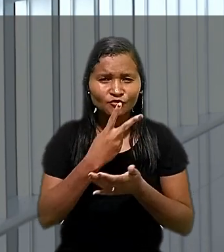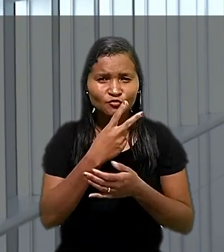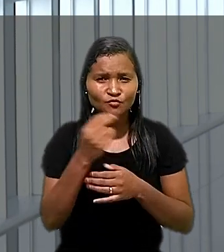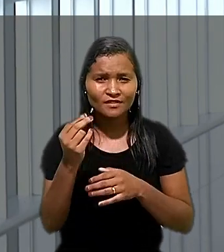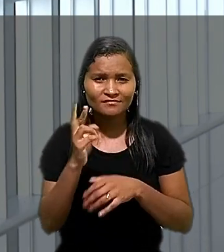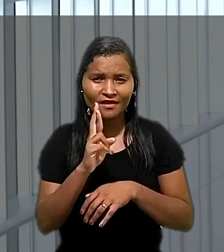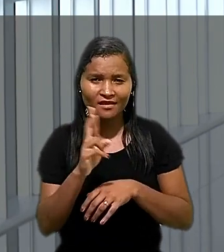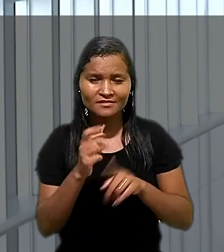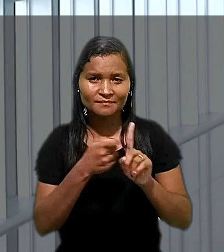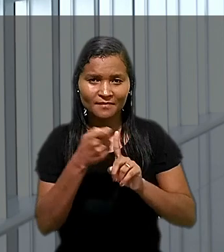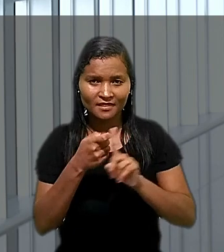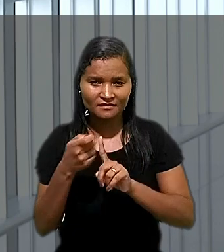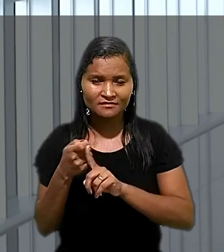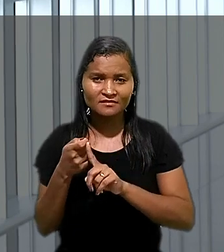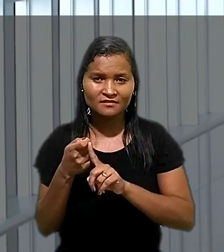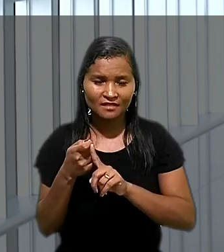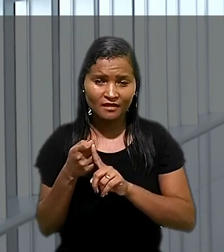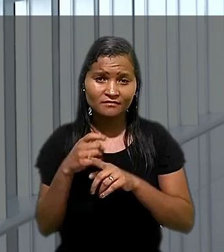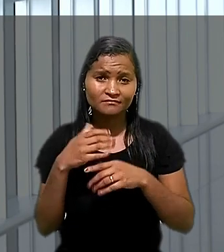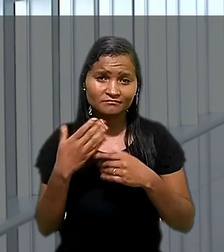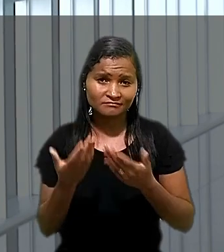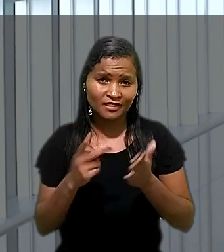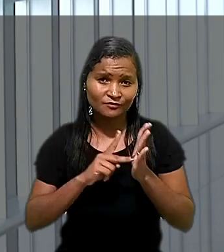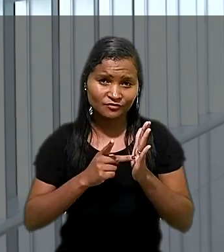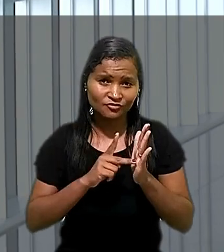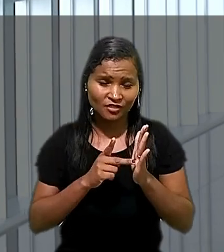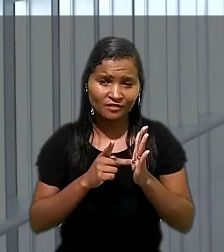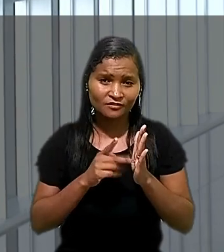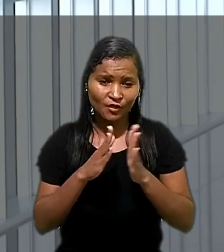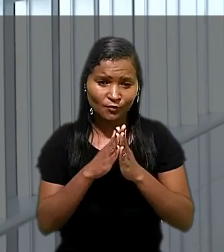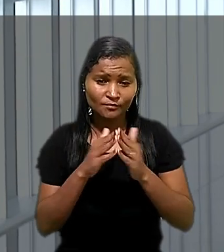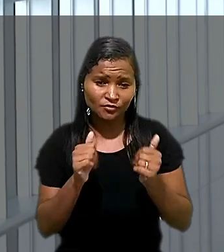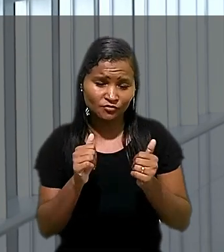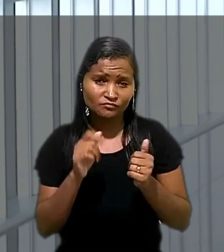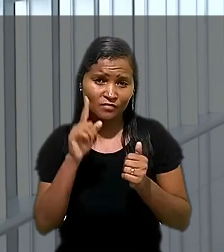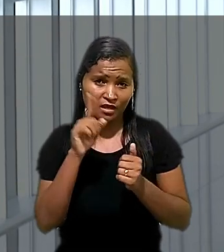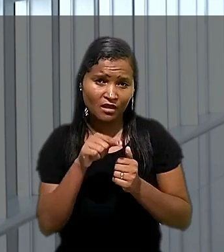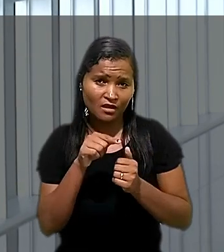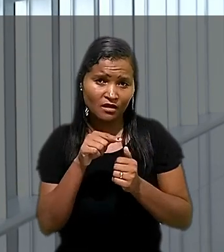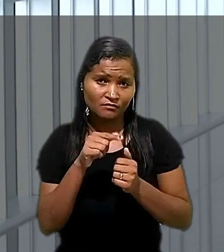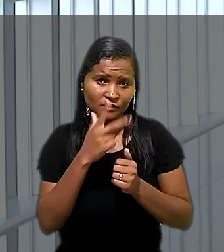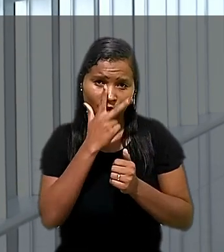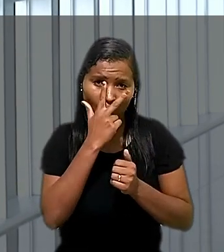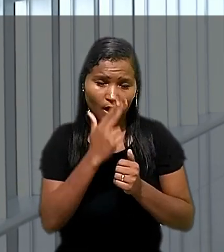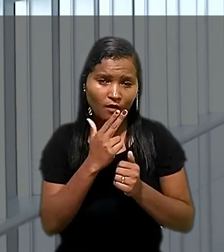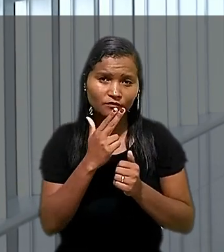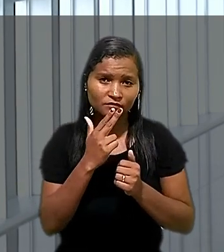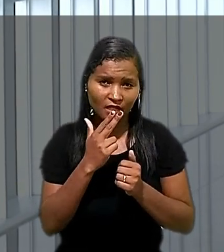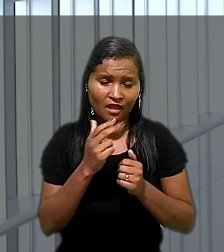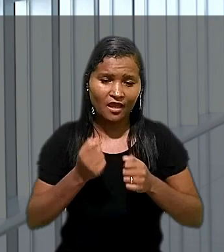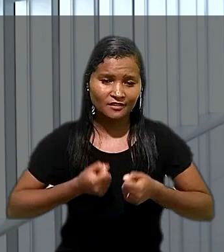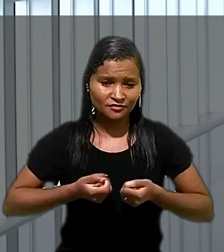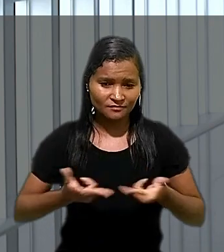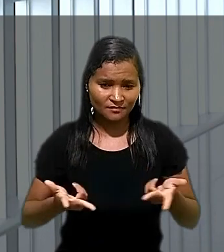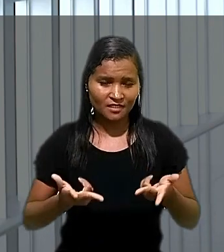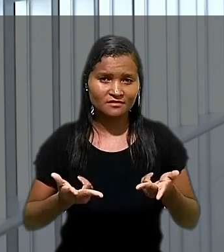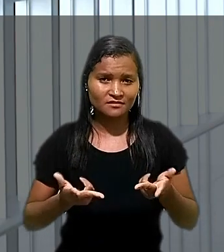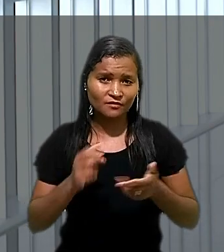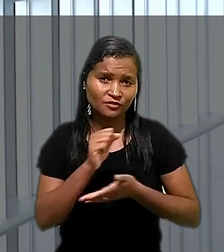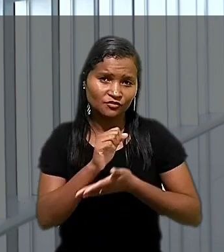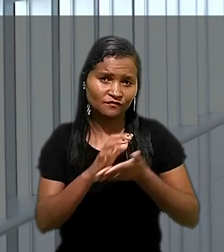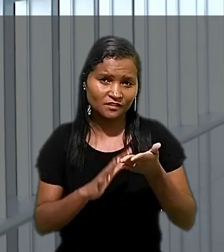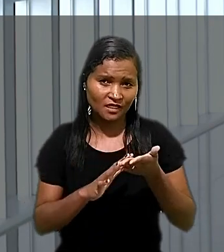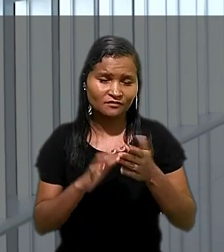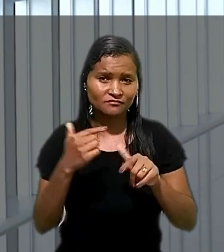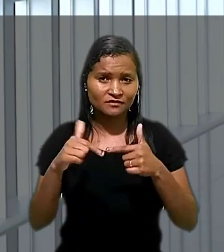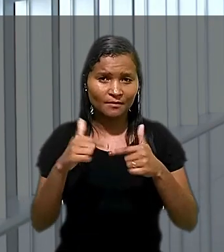o sindicato, a reparação solicitada em nome dos educadores teria origem comum: as despesas com a atividade em teletrabalho,